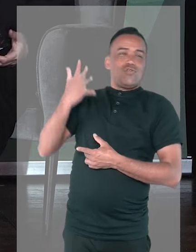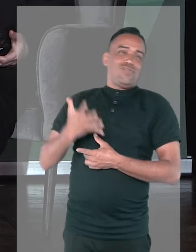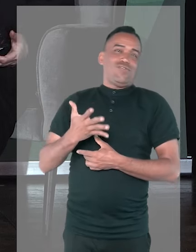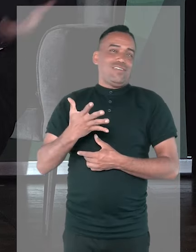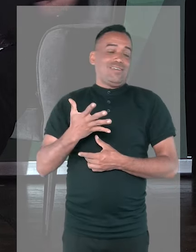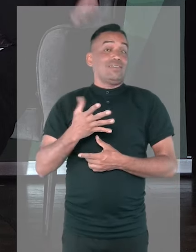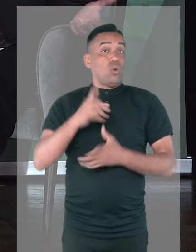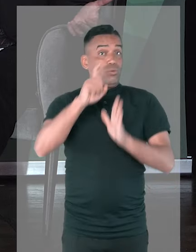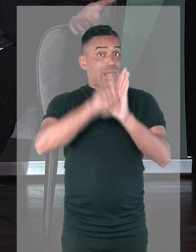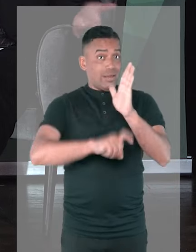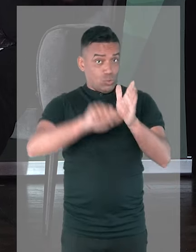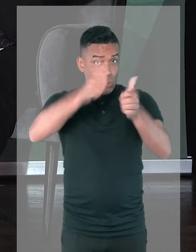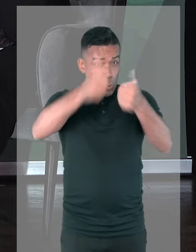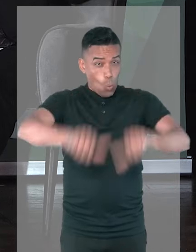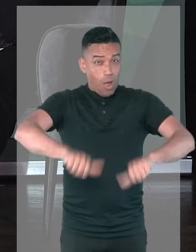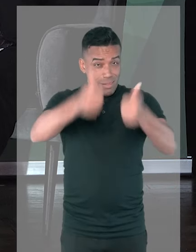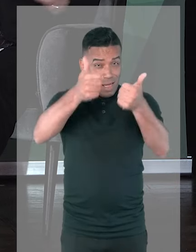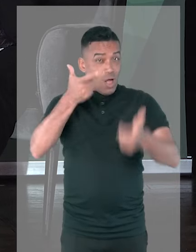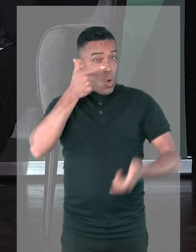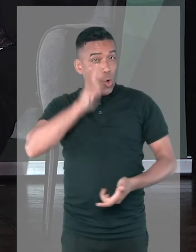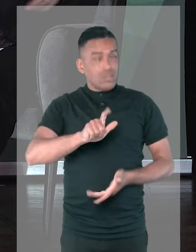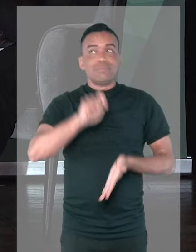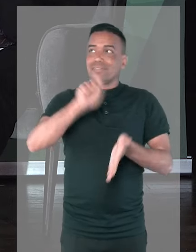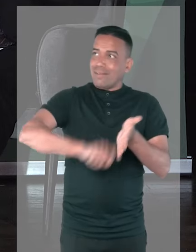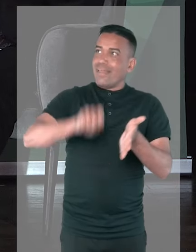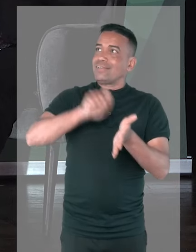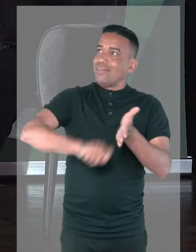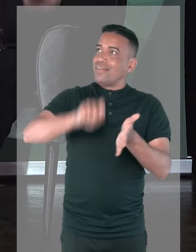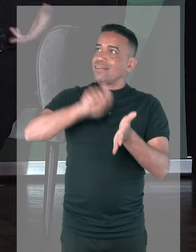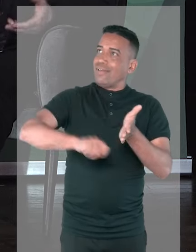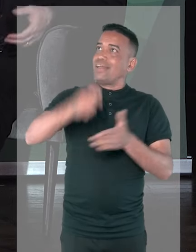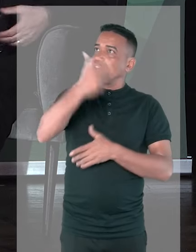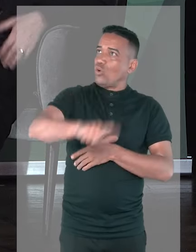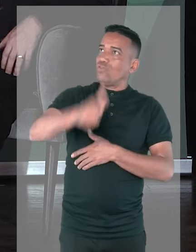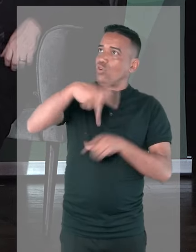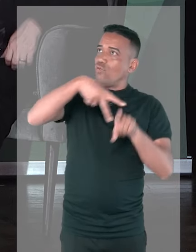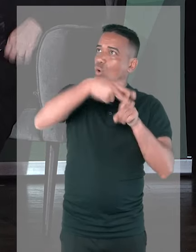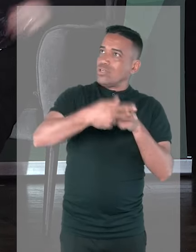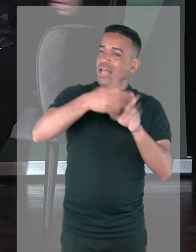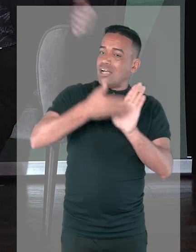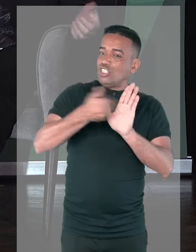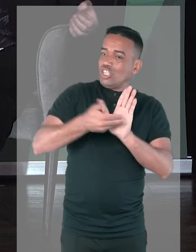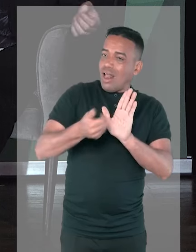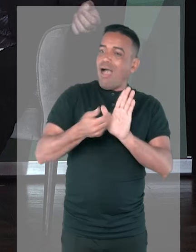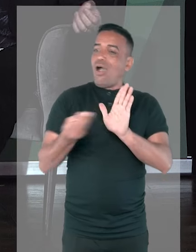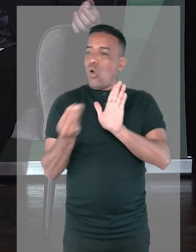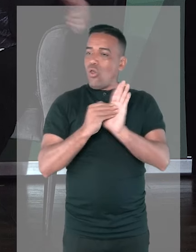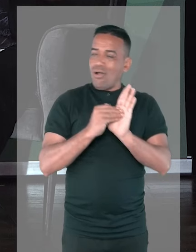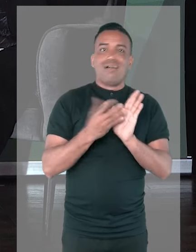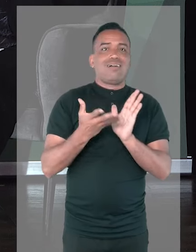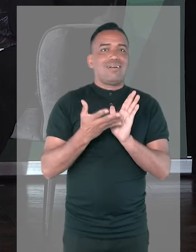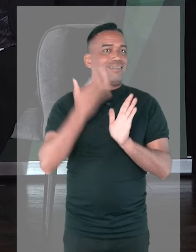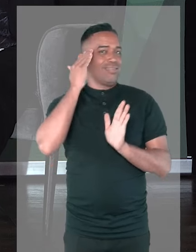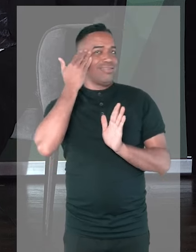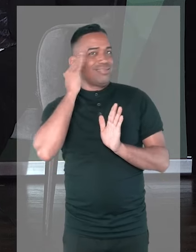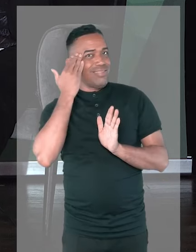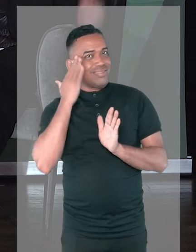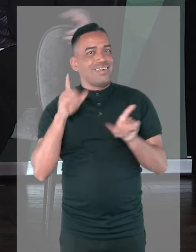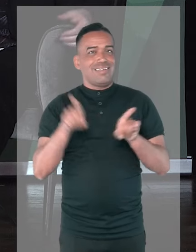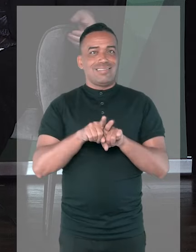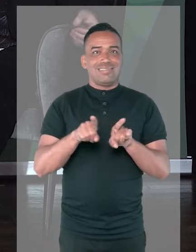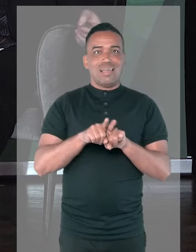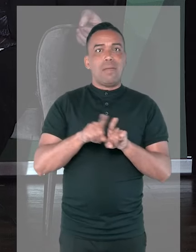essa qualidade, não adianta, você tem que escrever, reescrever, reescrever, cortar e aprender a entender e, evidentemente,